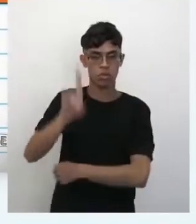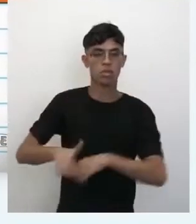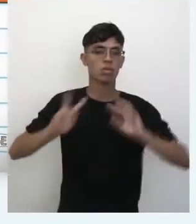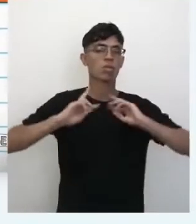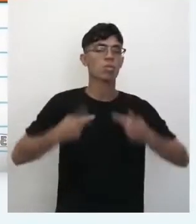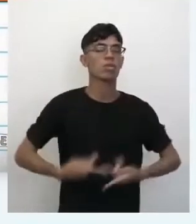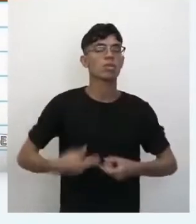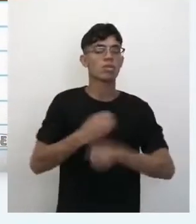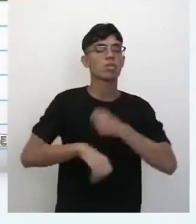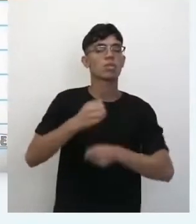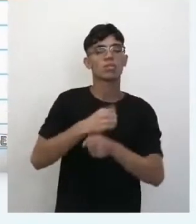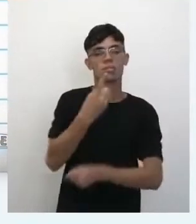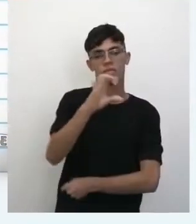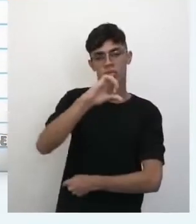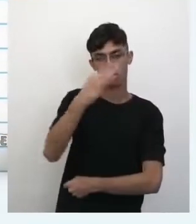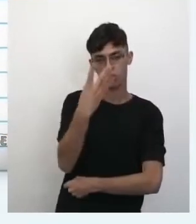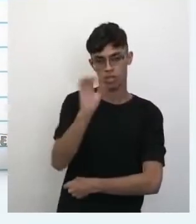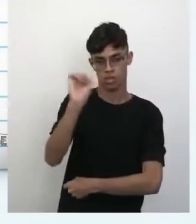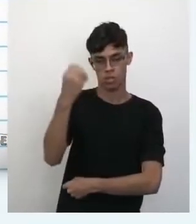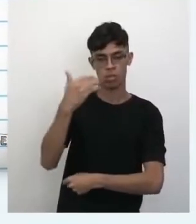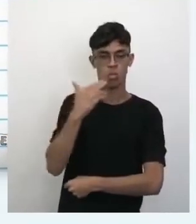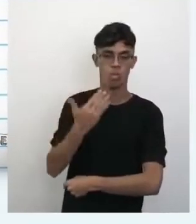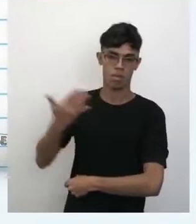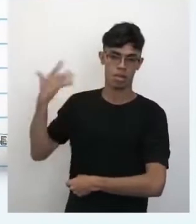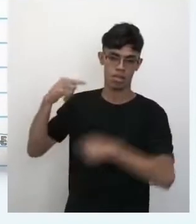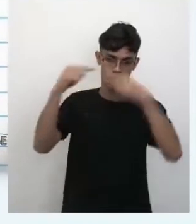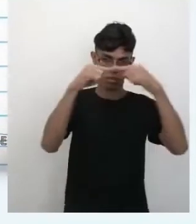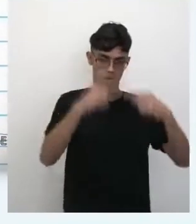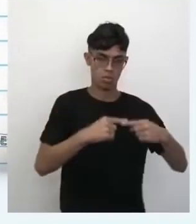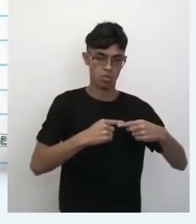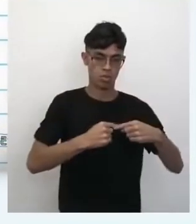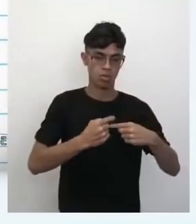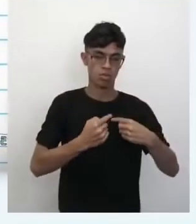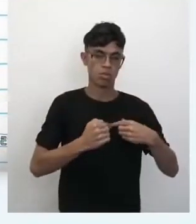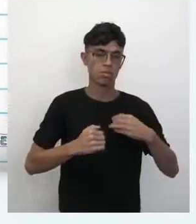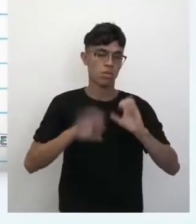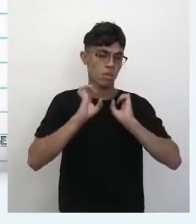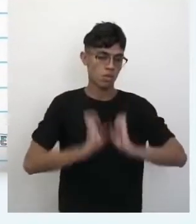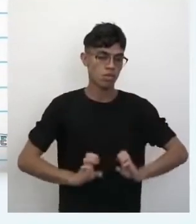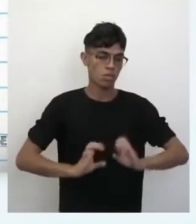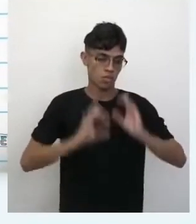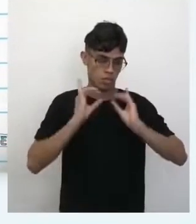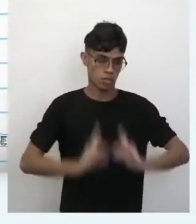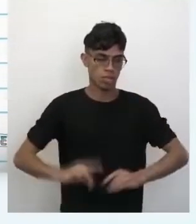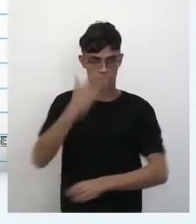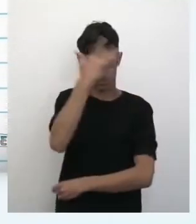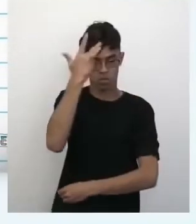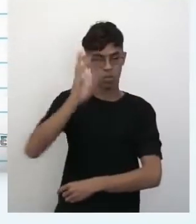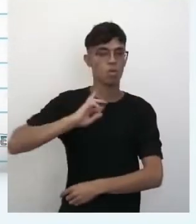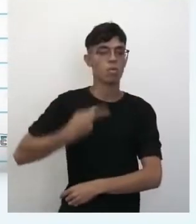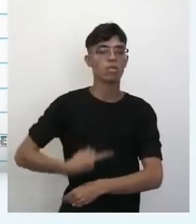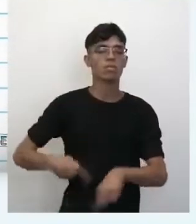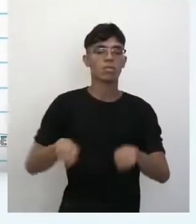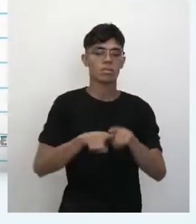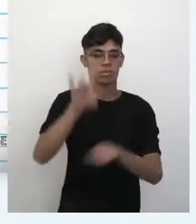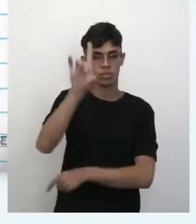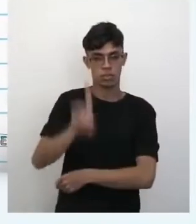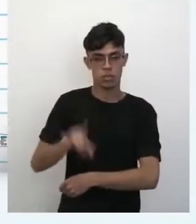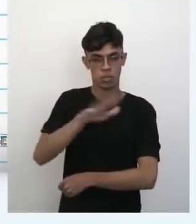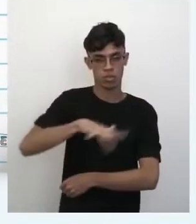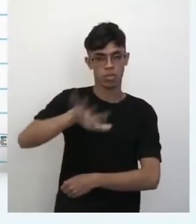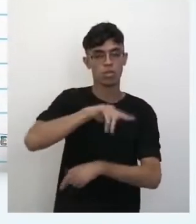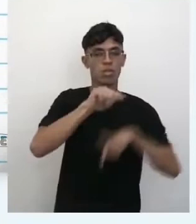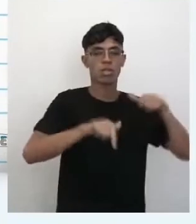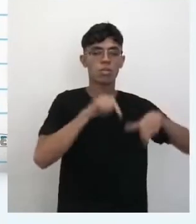Humanos de 1948, que se relaciona com a dignidade da pessoa humana. Por ser um direito universal, o emprego pleno deve